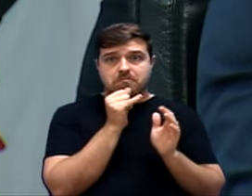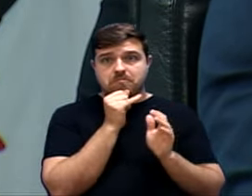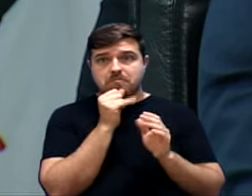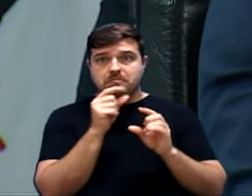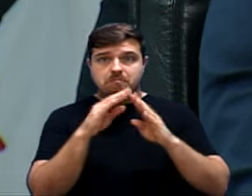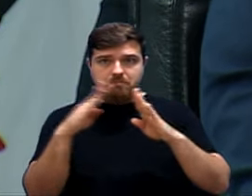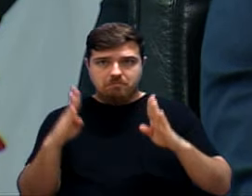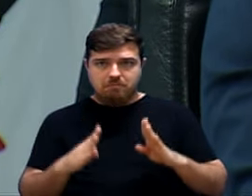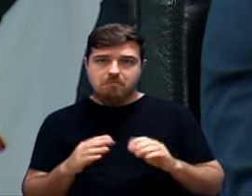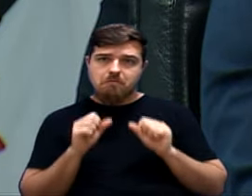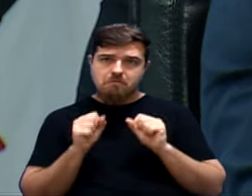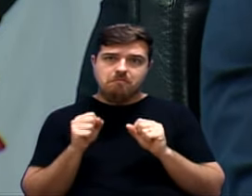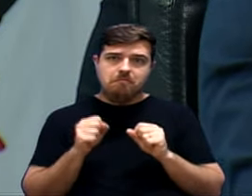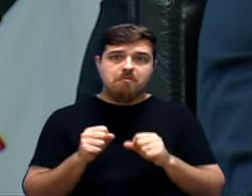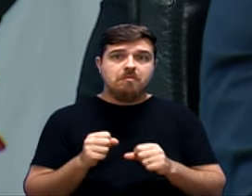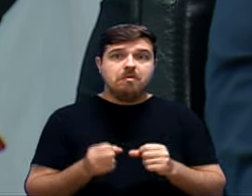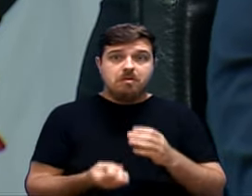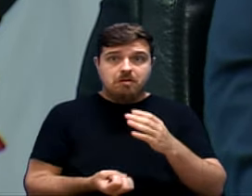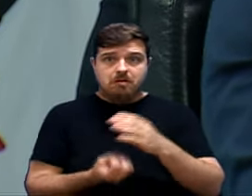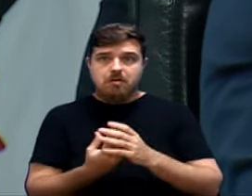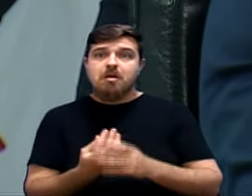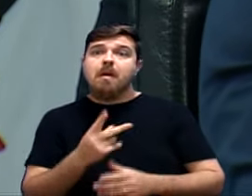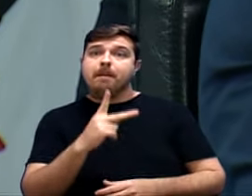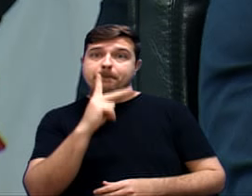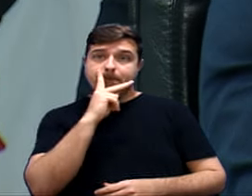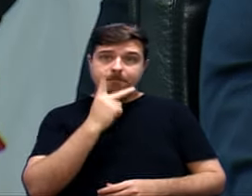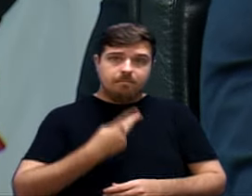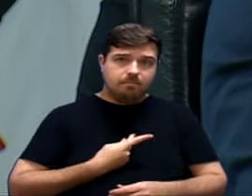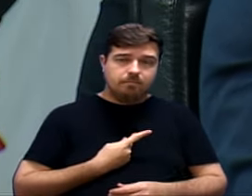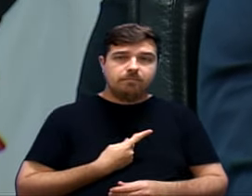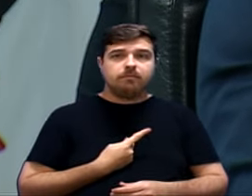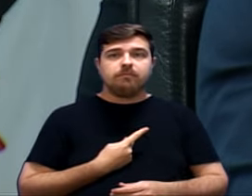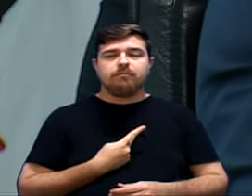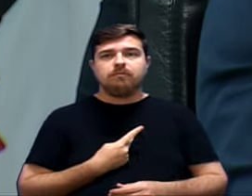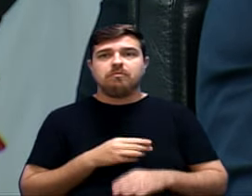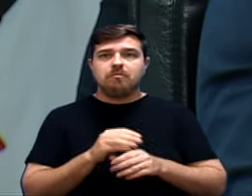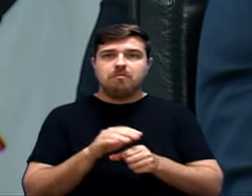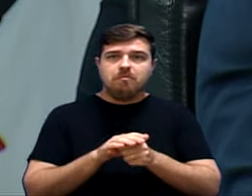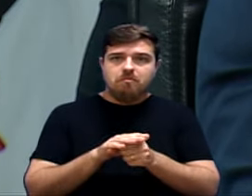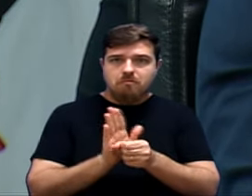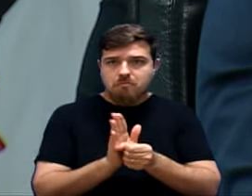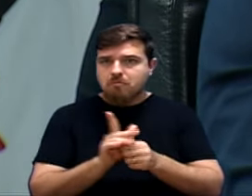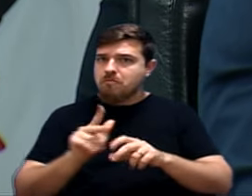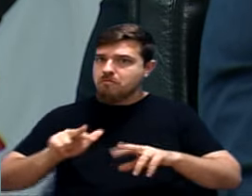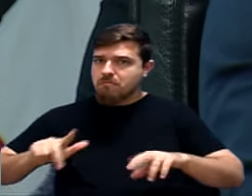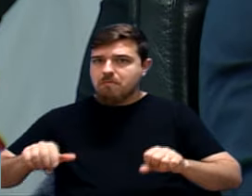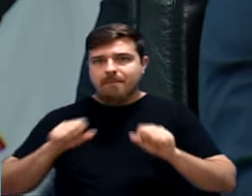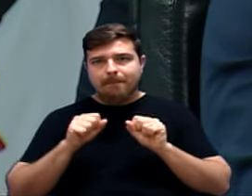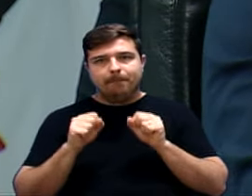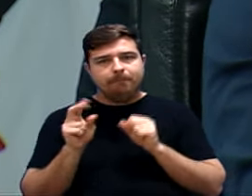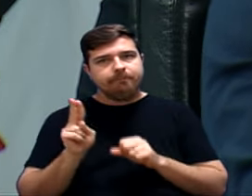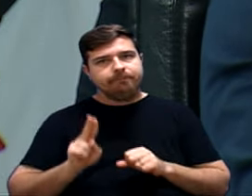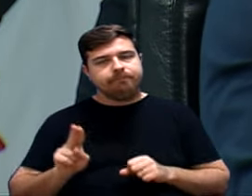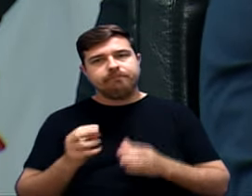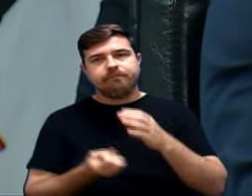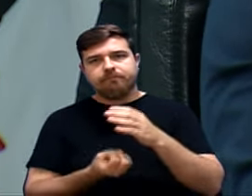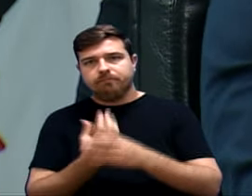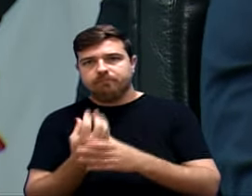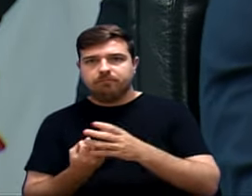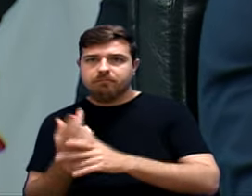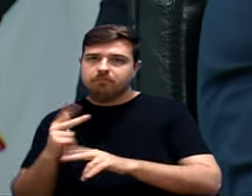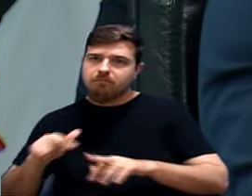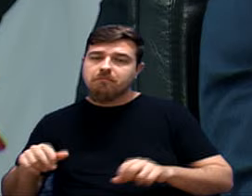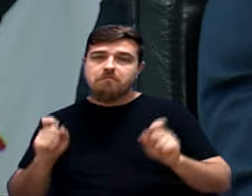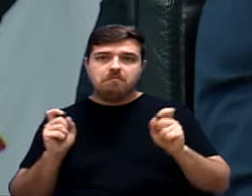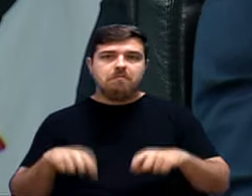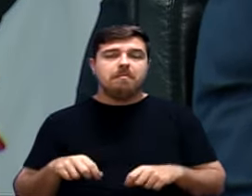comerciais mediante a instalação de sistemas próprios de tratamento de esgoto como fossas cépticas biodigestores ou outros Tecnicamente viáveis